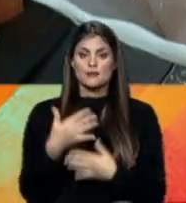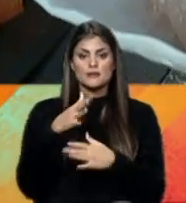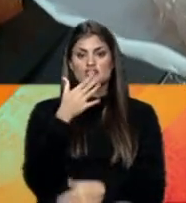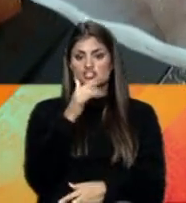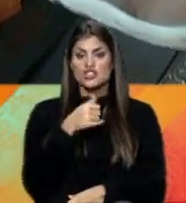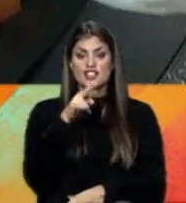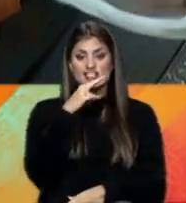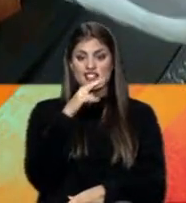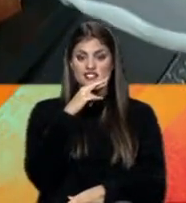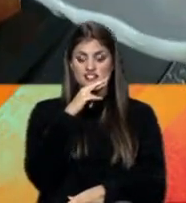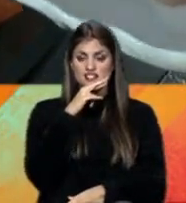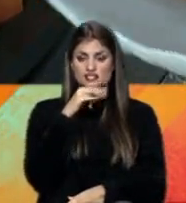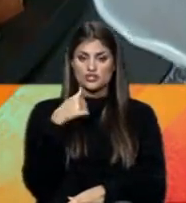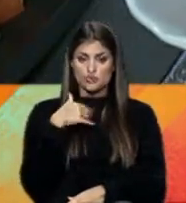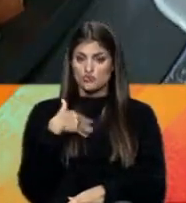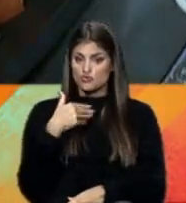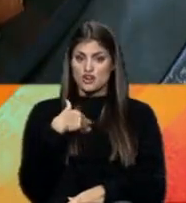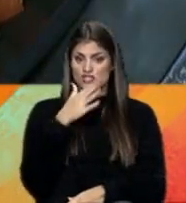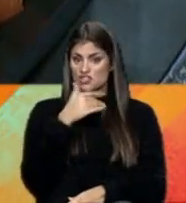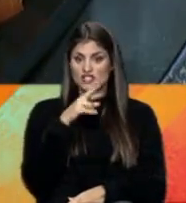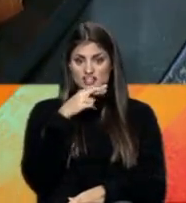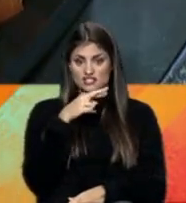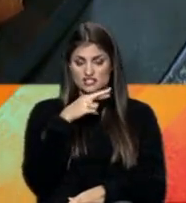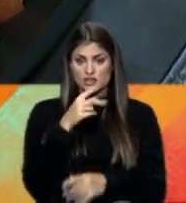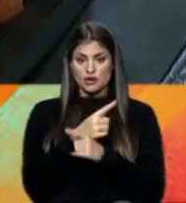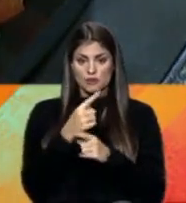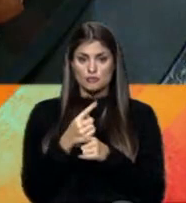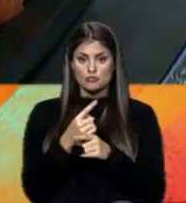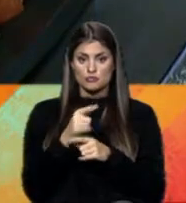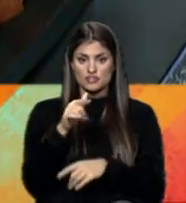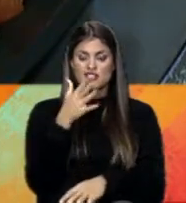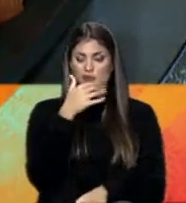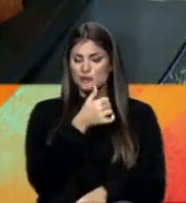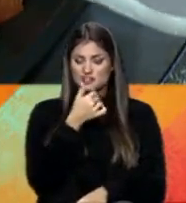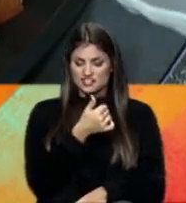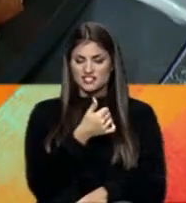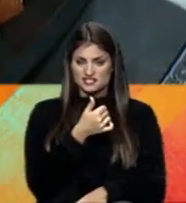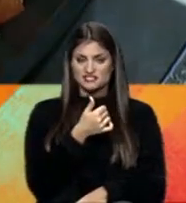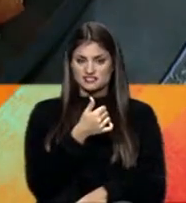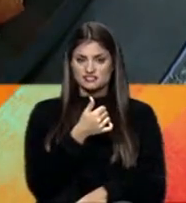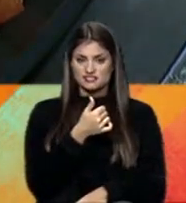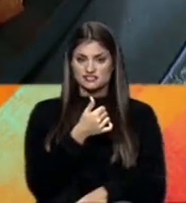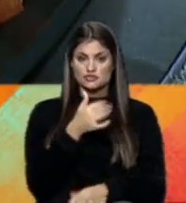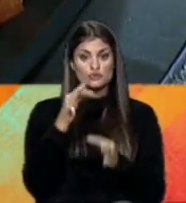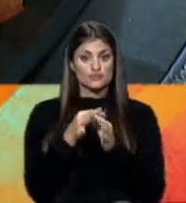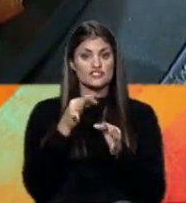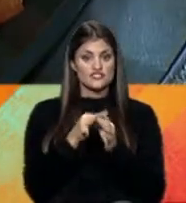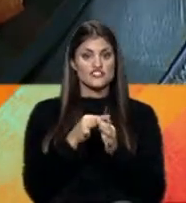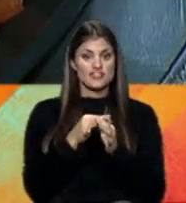ficava triste, e eu não quero a Sónia triste, porque ela no trio estava tão bonita, tão bonita. No festival? No gostaste? Festival. Estava tão